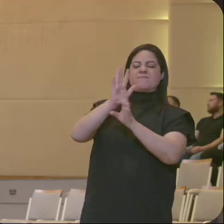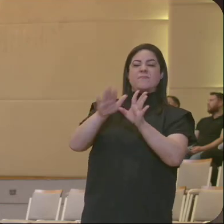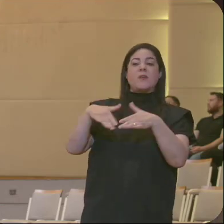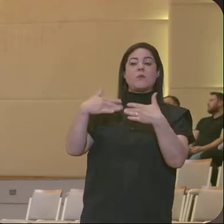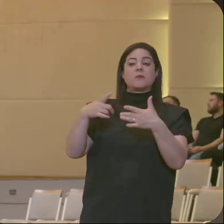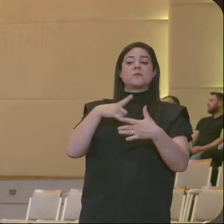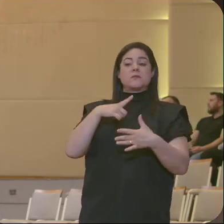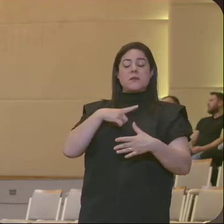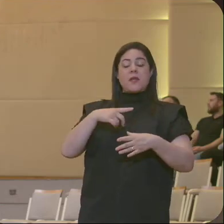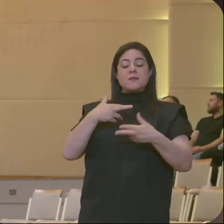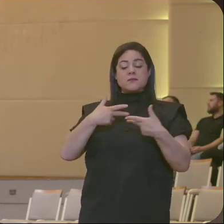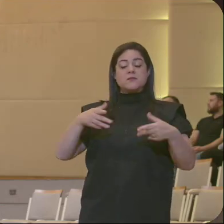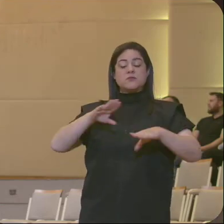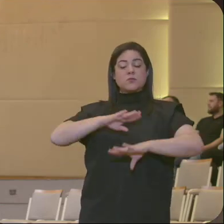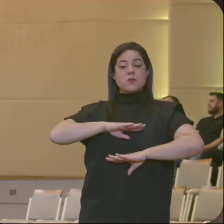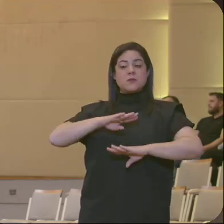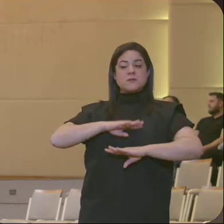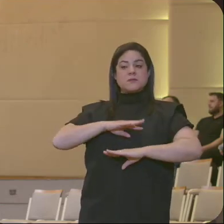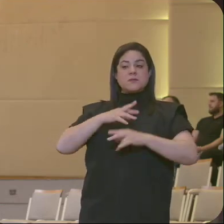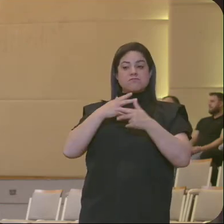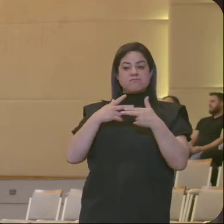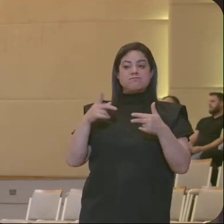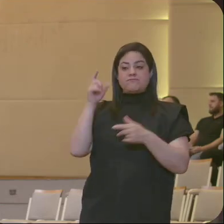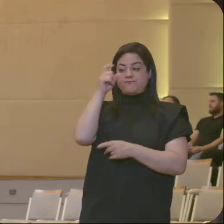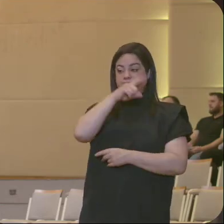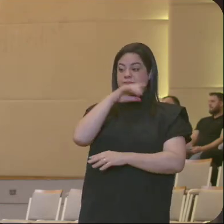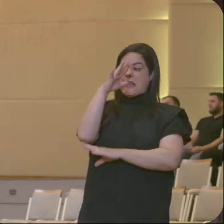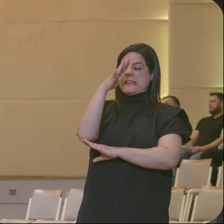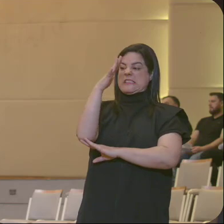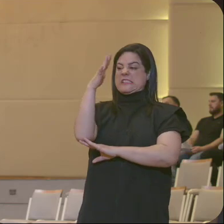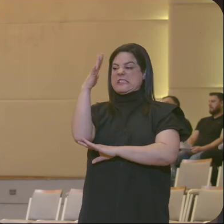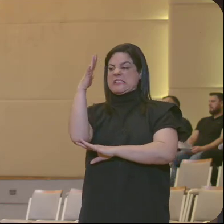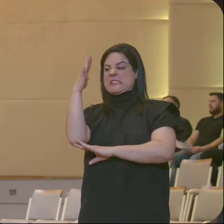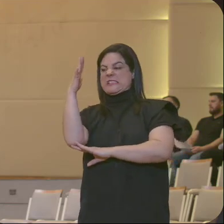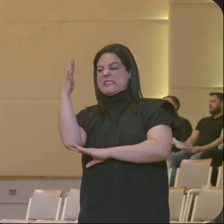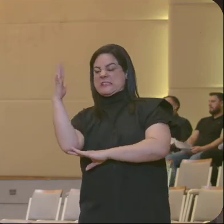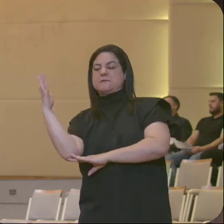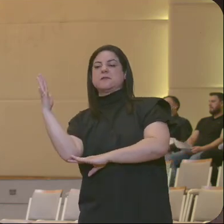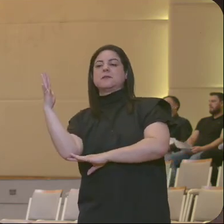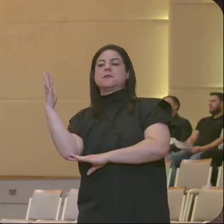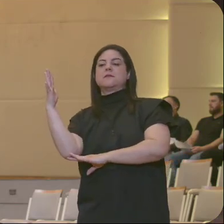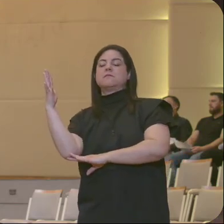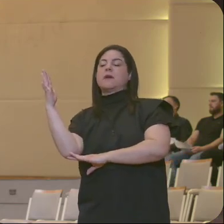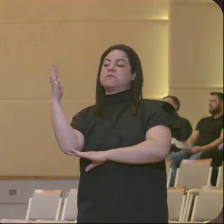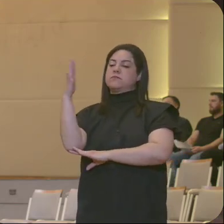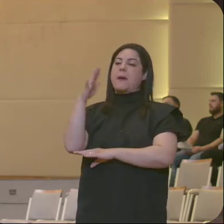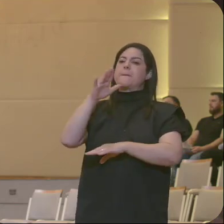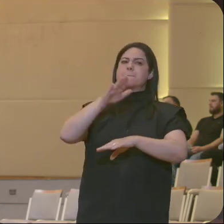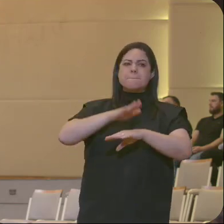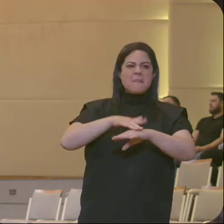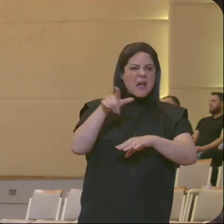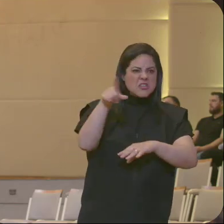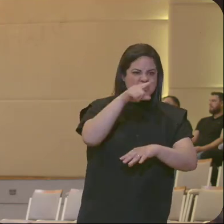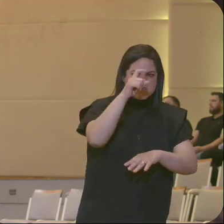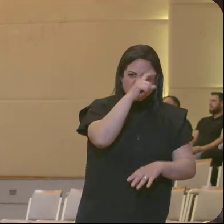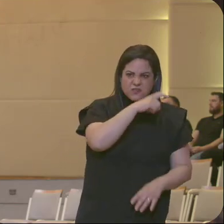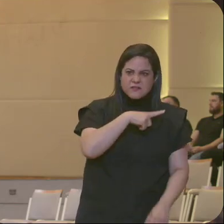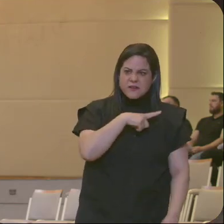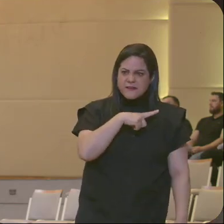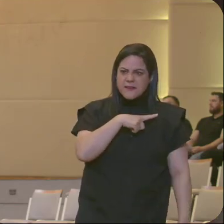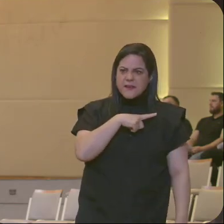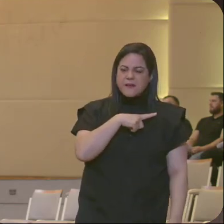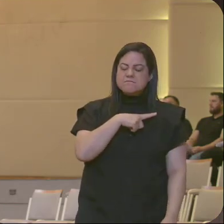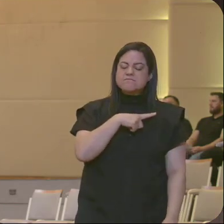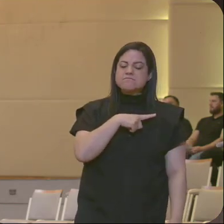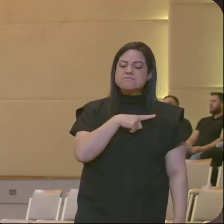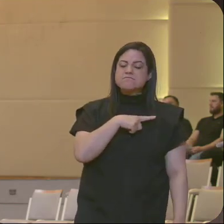exposta a condições adversas. Sabe, quanto mais dificuldades da vida nos